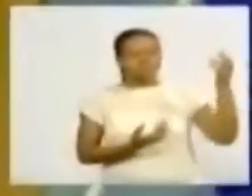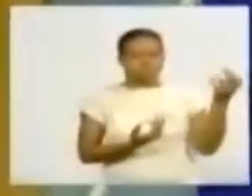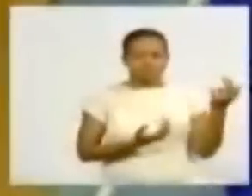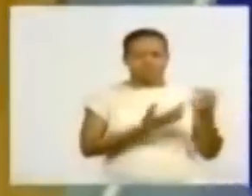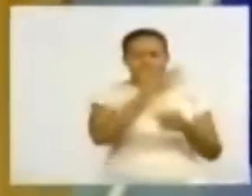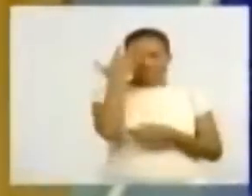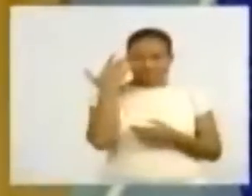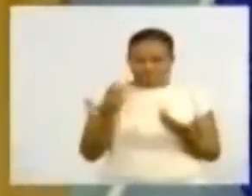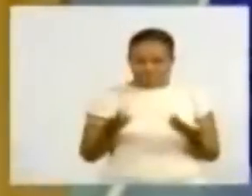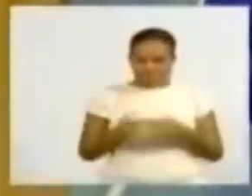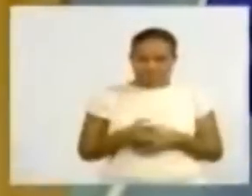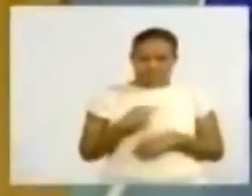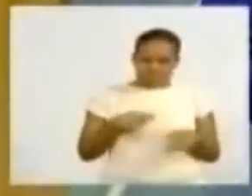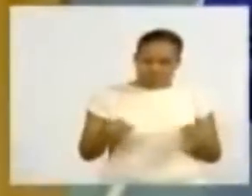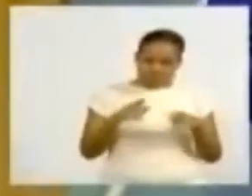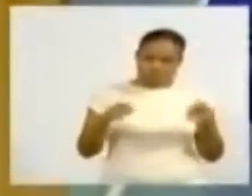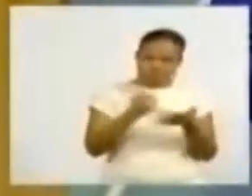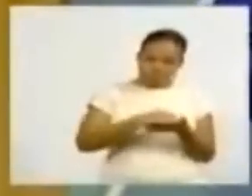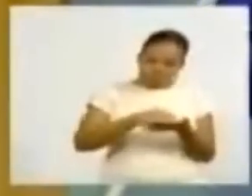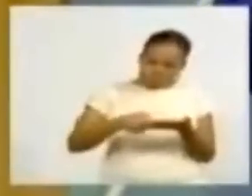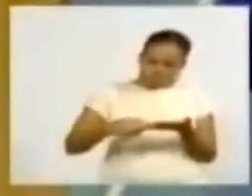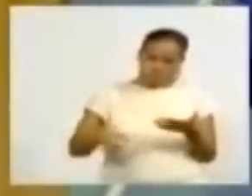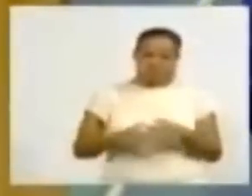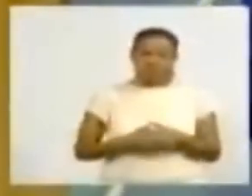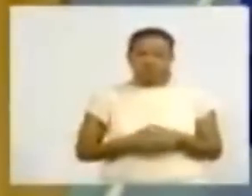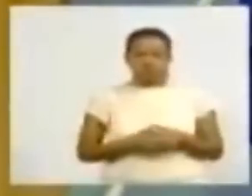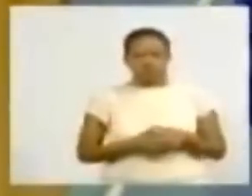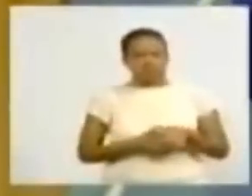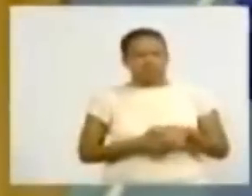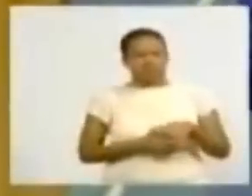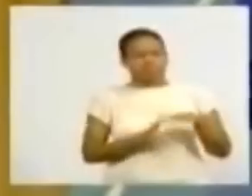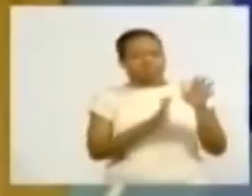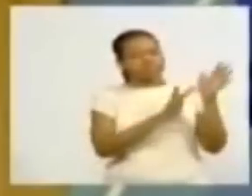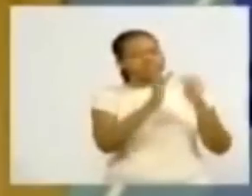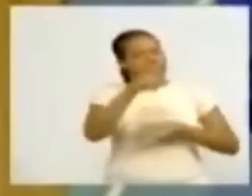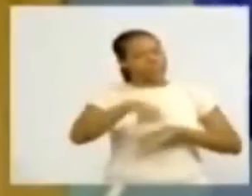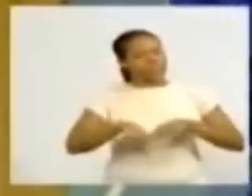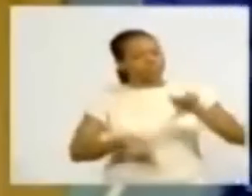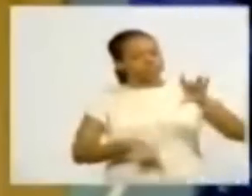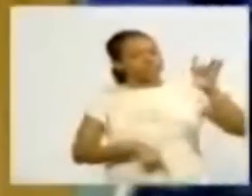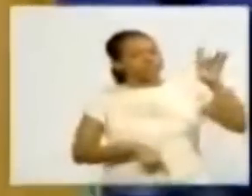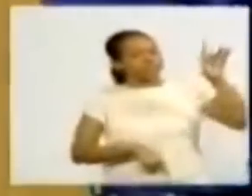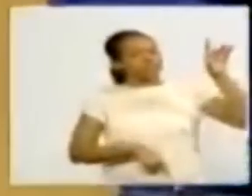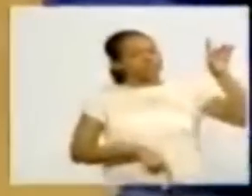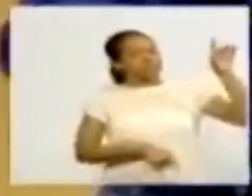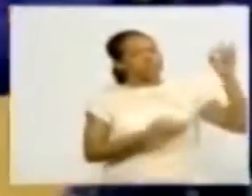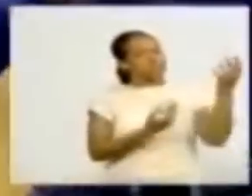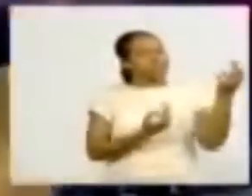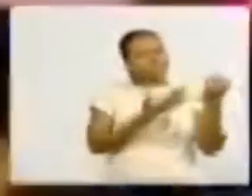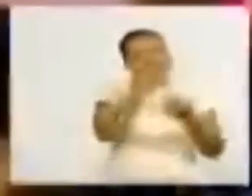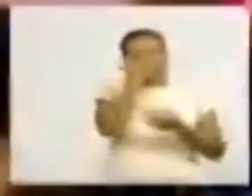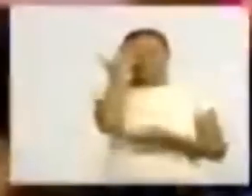Por isso eu fiz essa música. É Jesus, meu Deus humano.